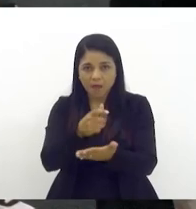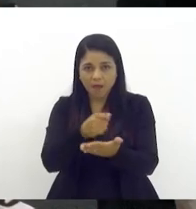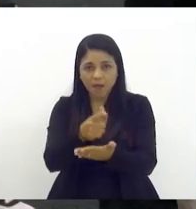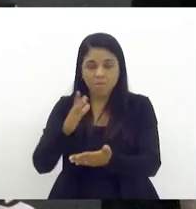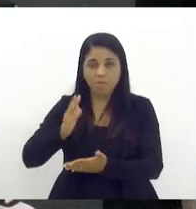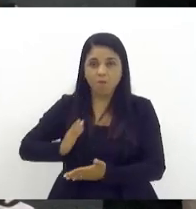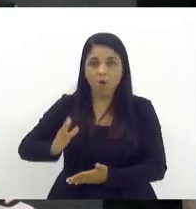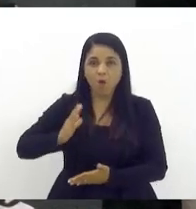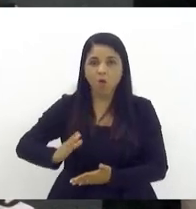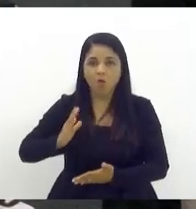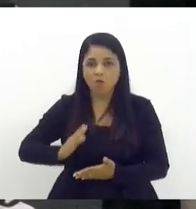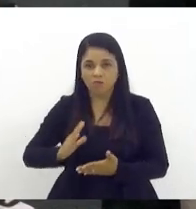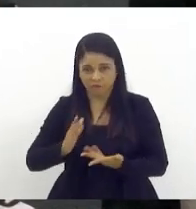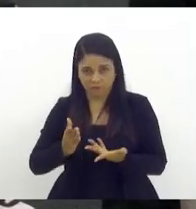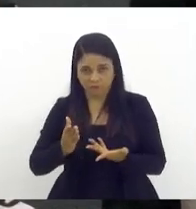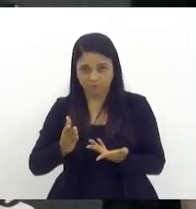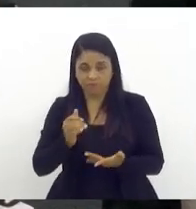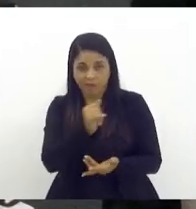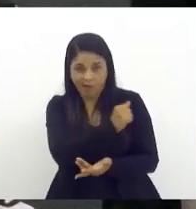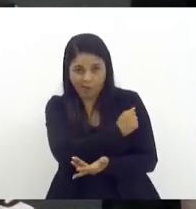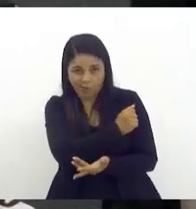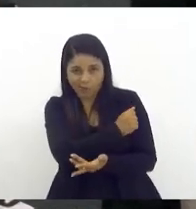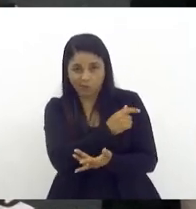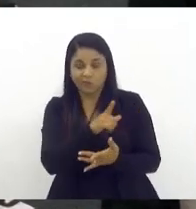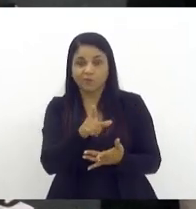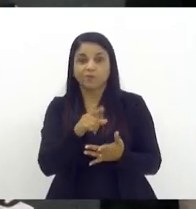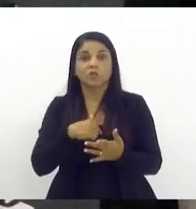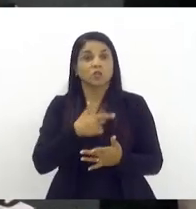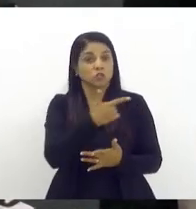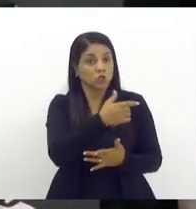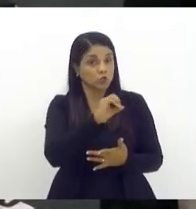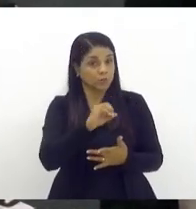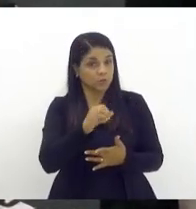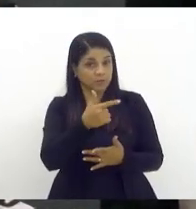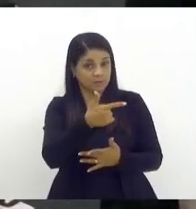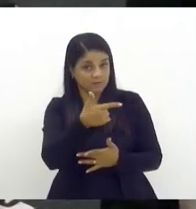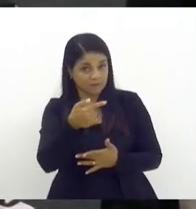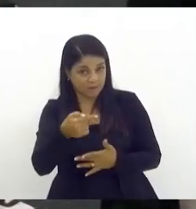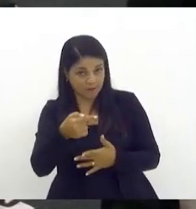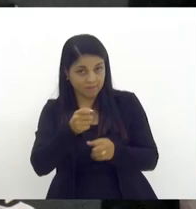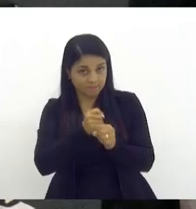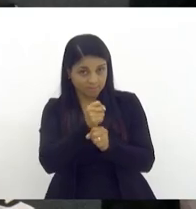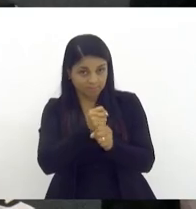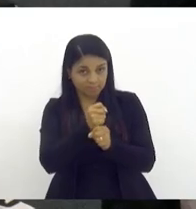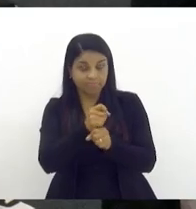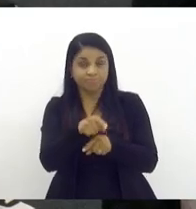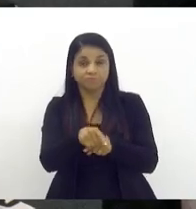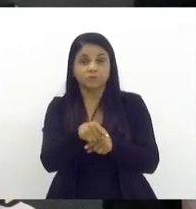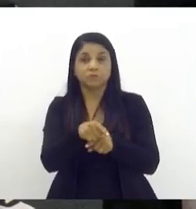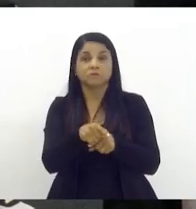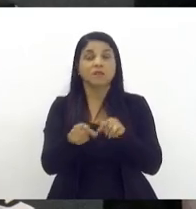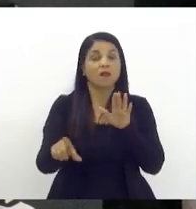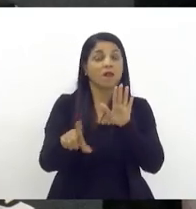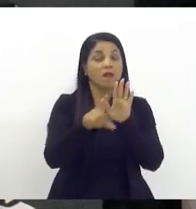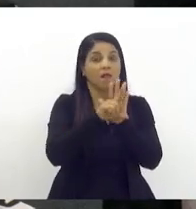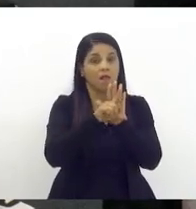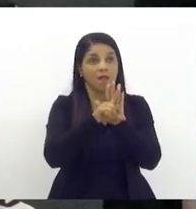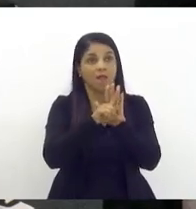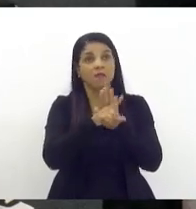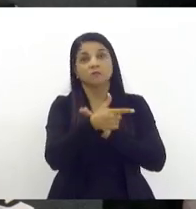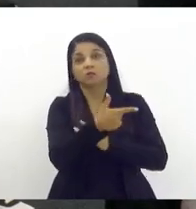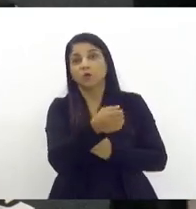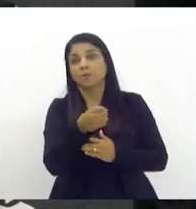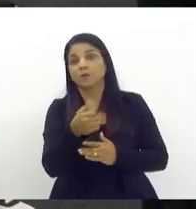dia. Destaco que desde 2017 a gente tem em vigor a lei, desde 2016, a